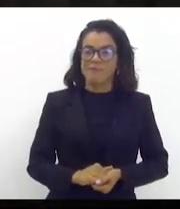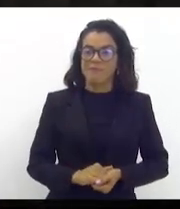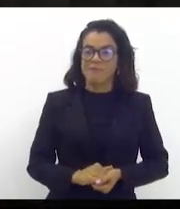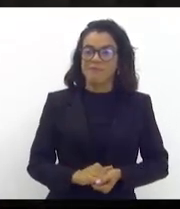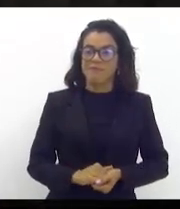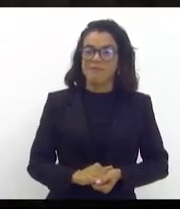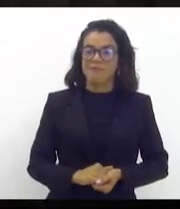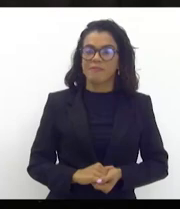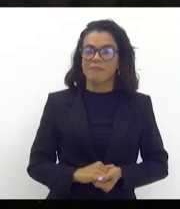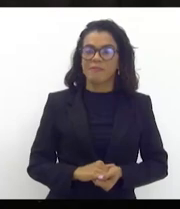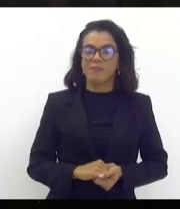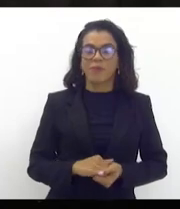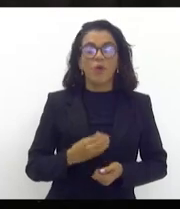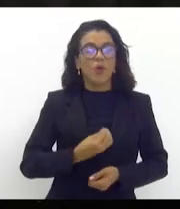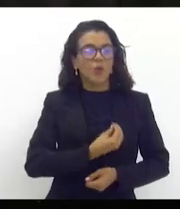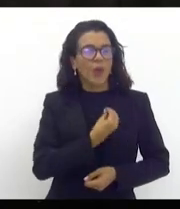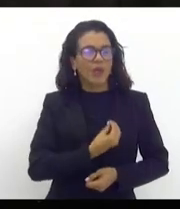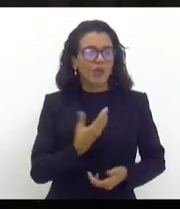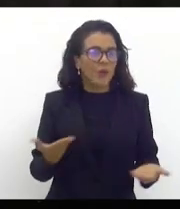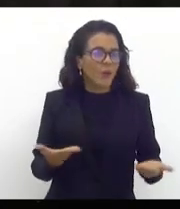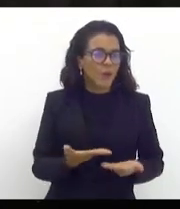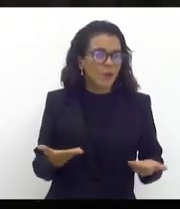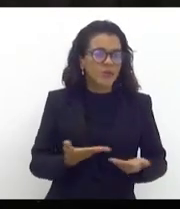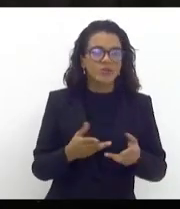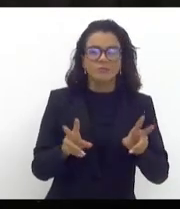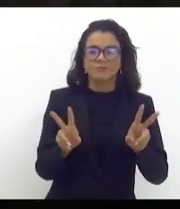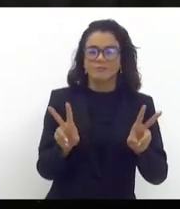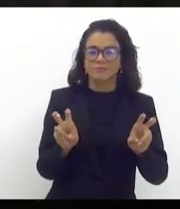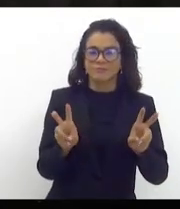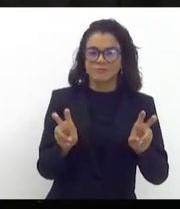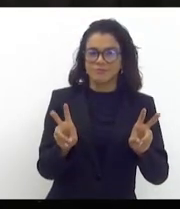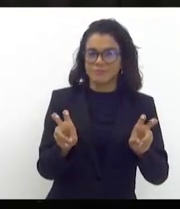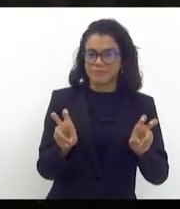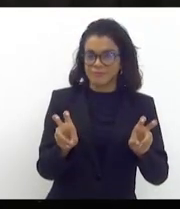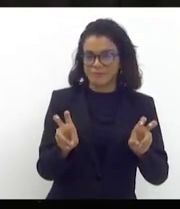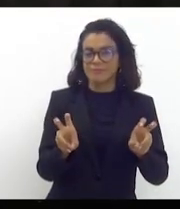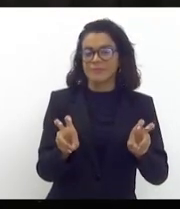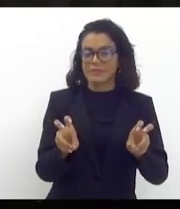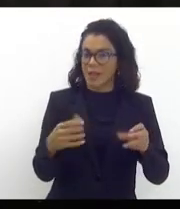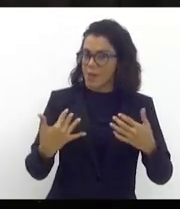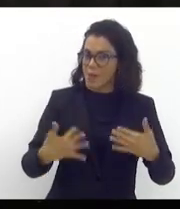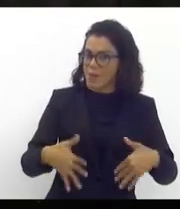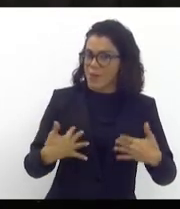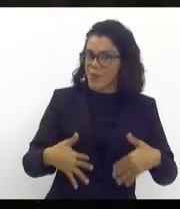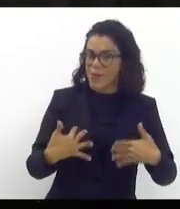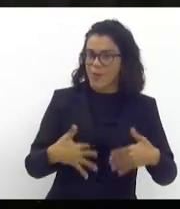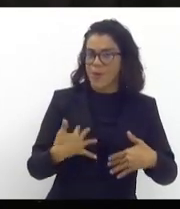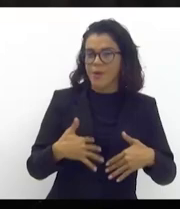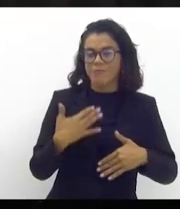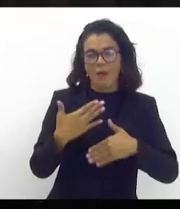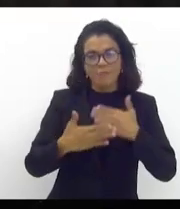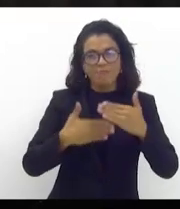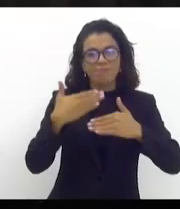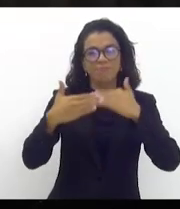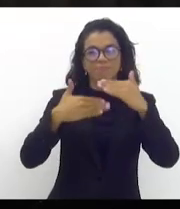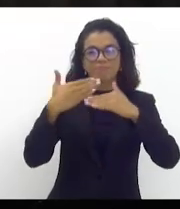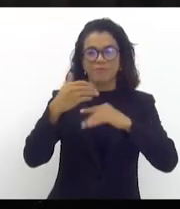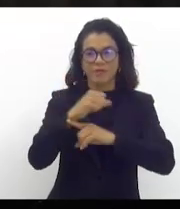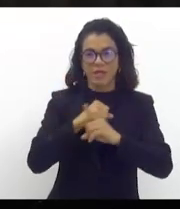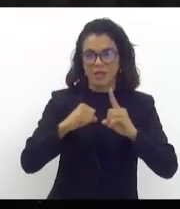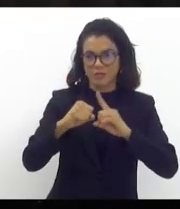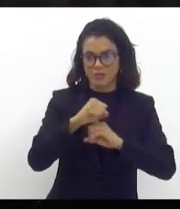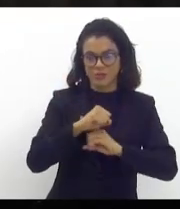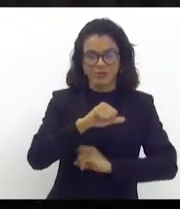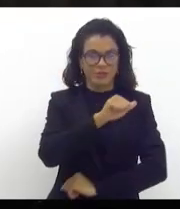E, bom, gente, o que me traz aqui hoje é um tema que nos é muito caro para a construção da nossa